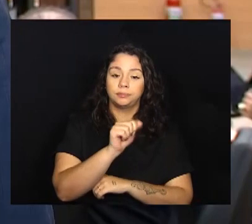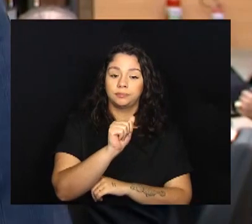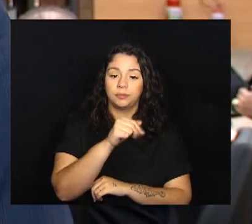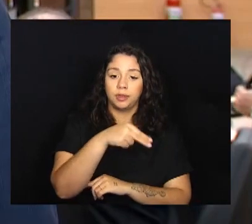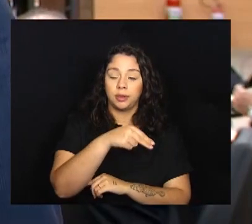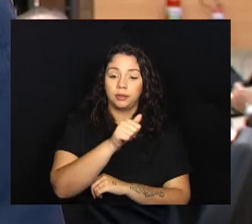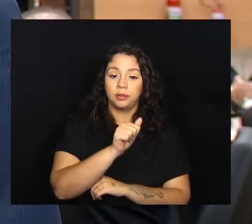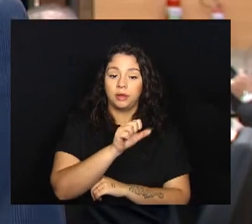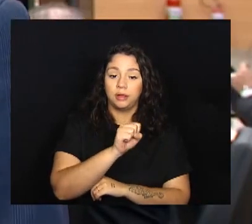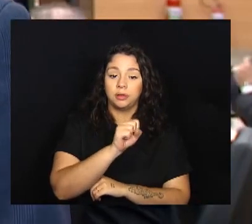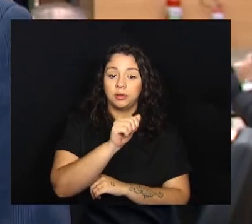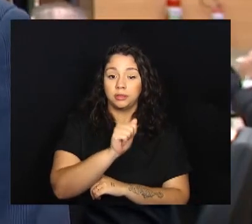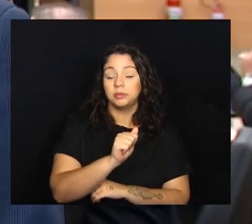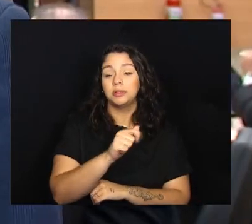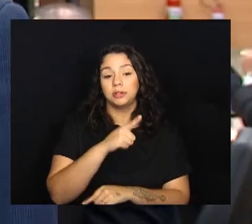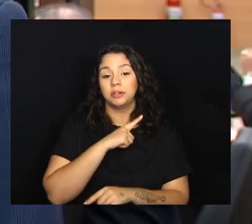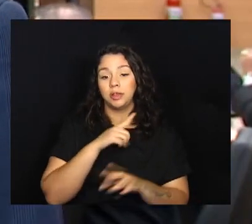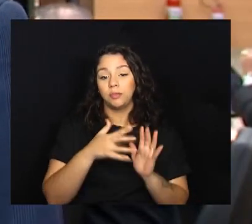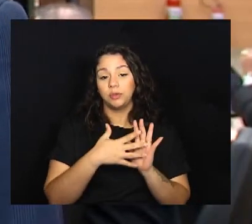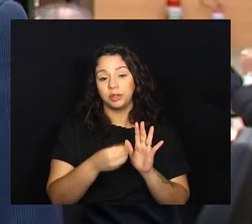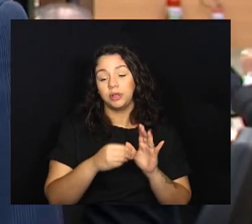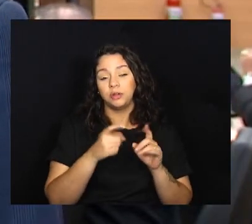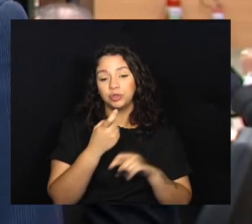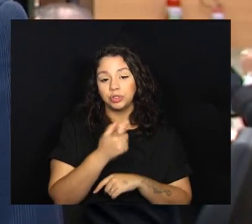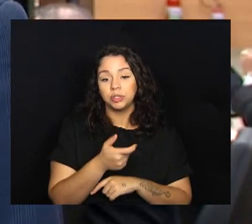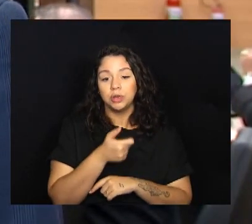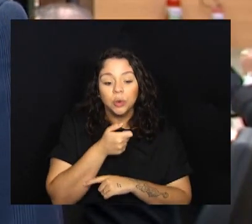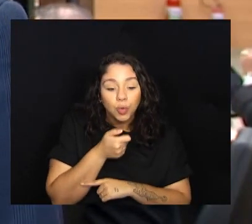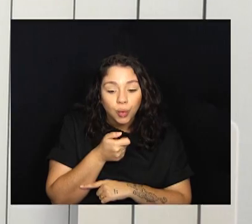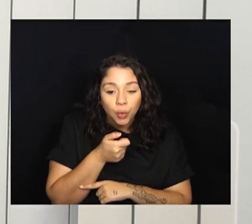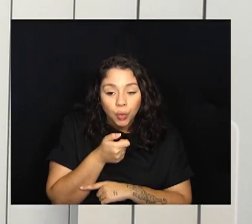de bebedouro para ser instalado nesses locais públicos.